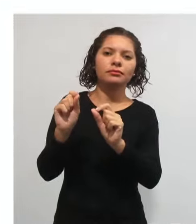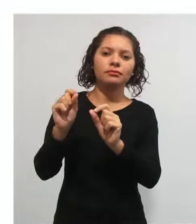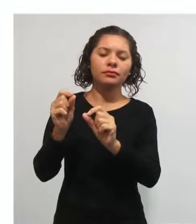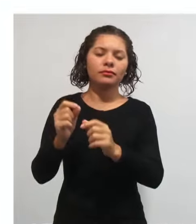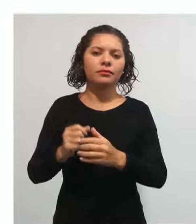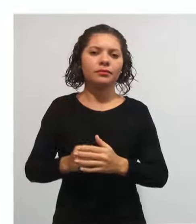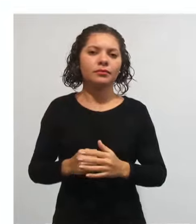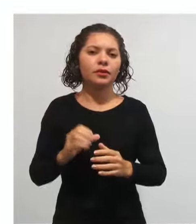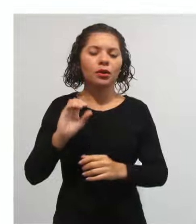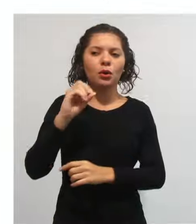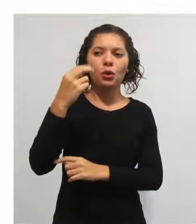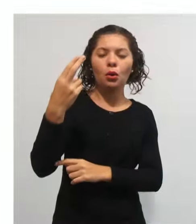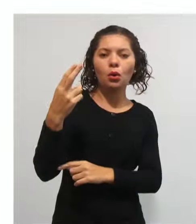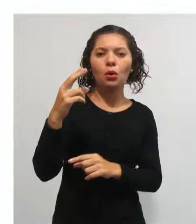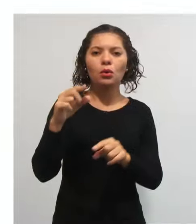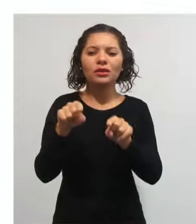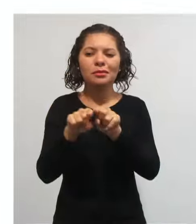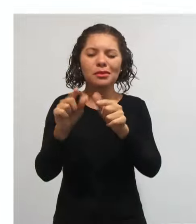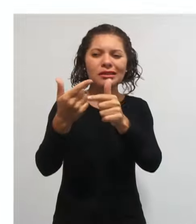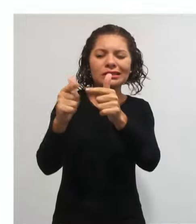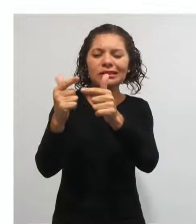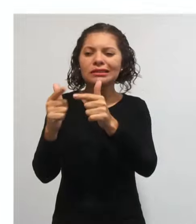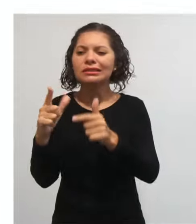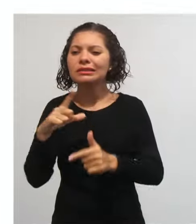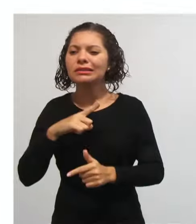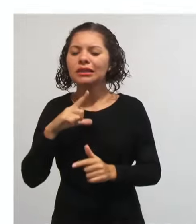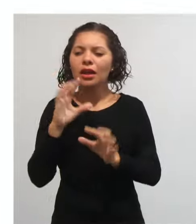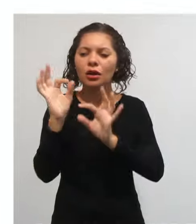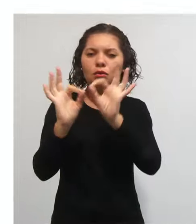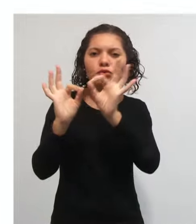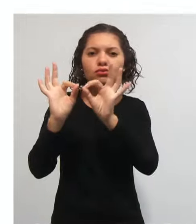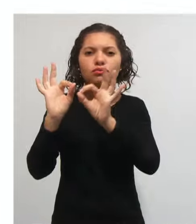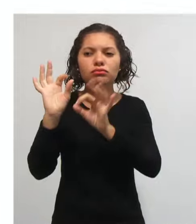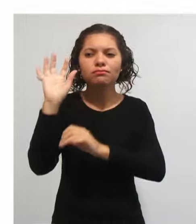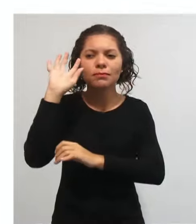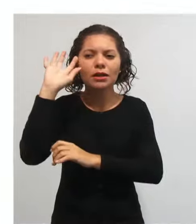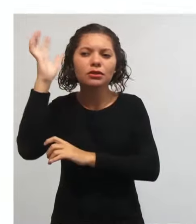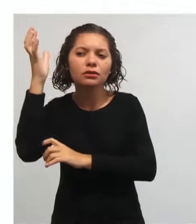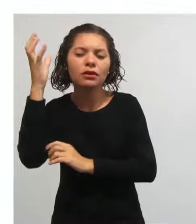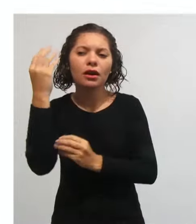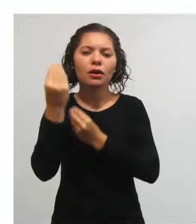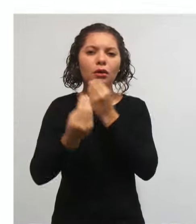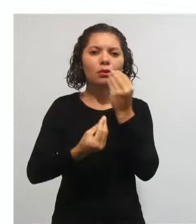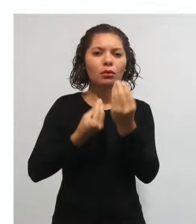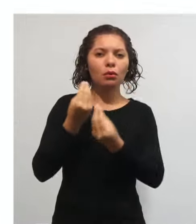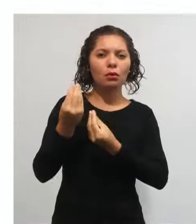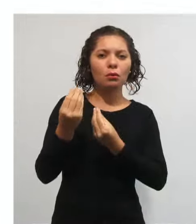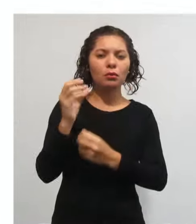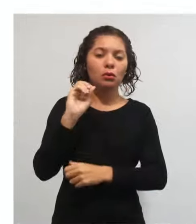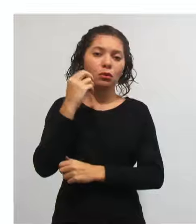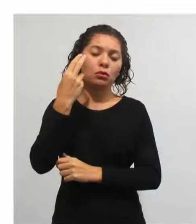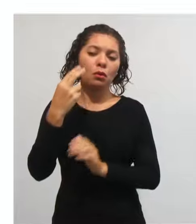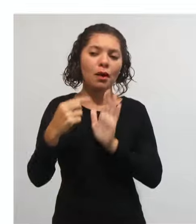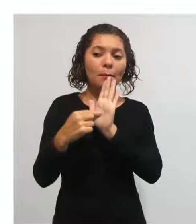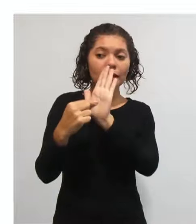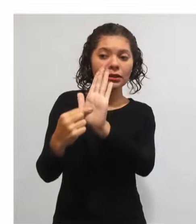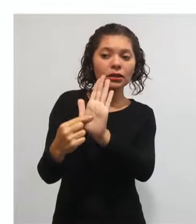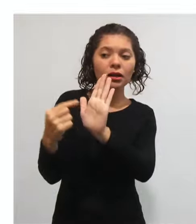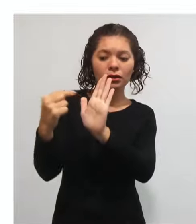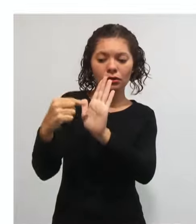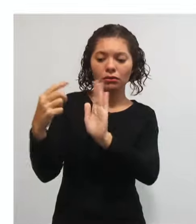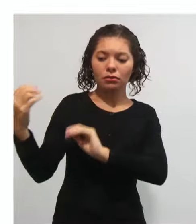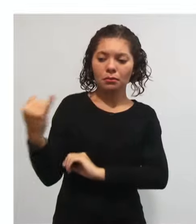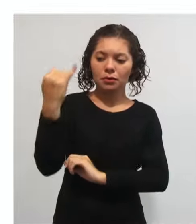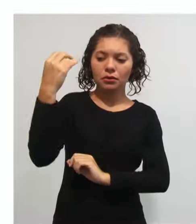aí da da solução de um problema ou ainda a oferta de valor para uma pessoa